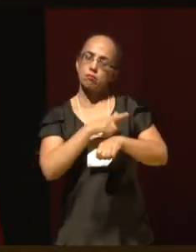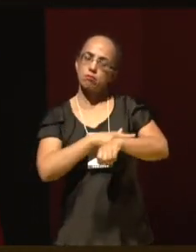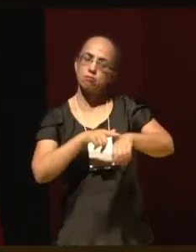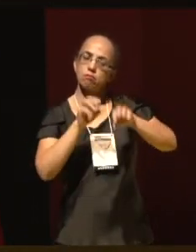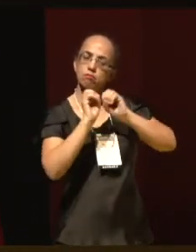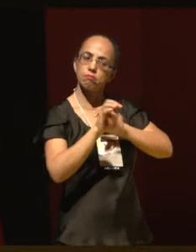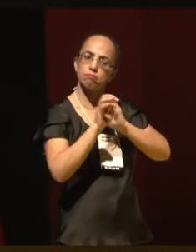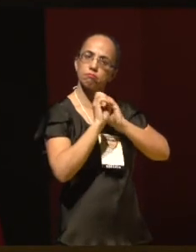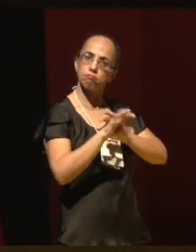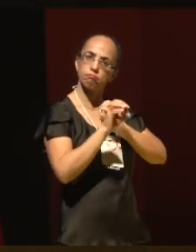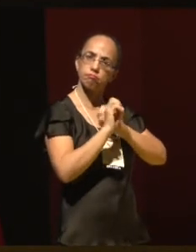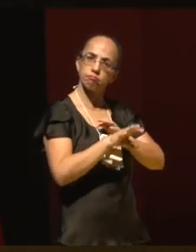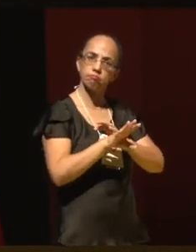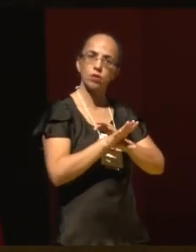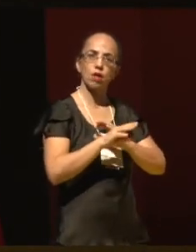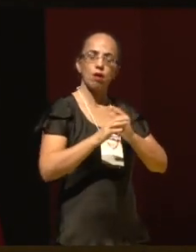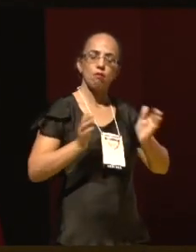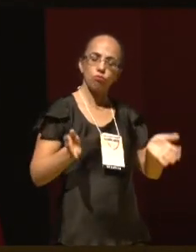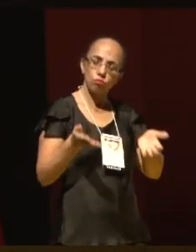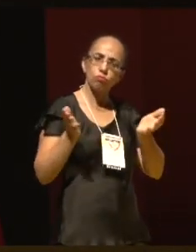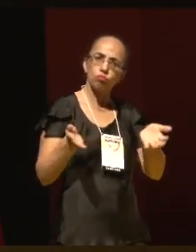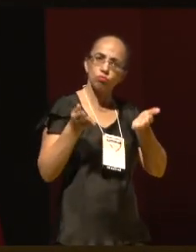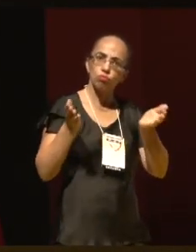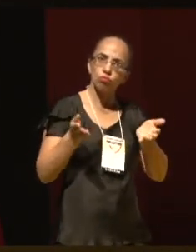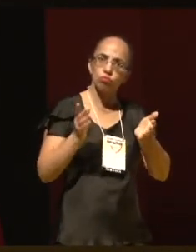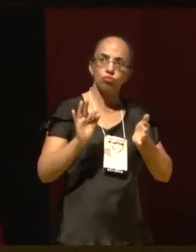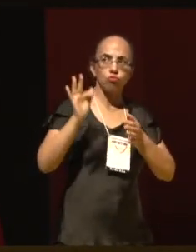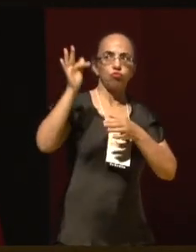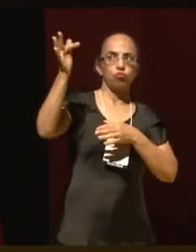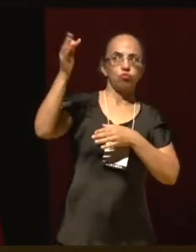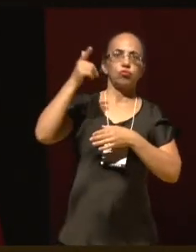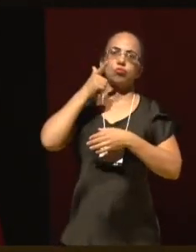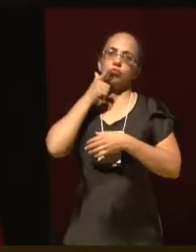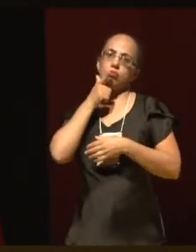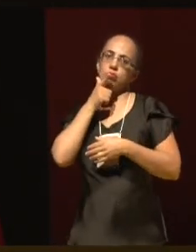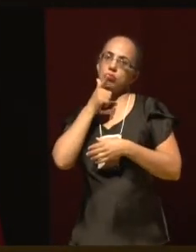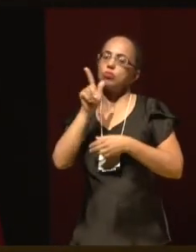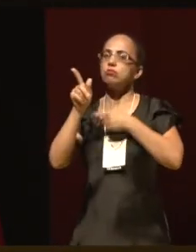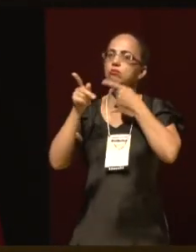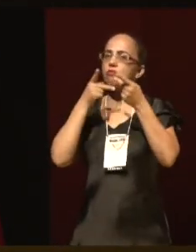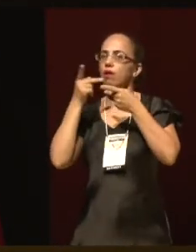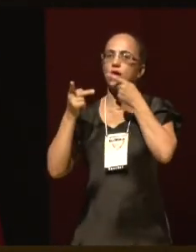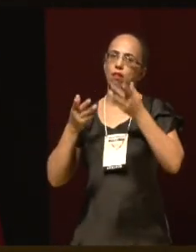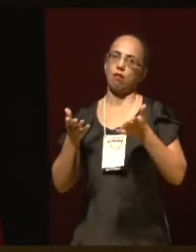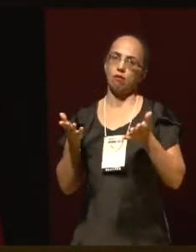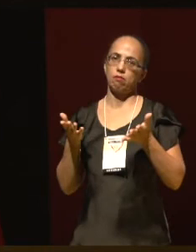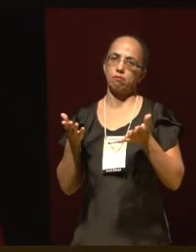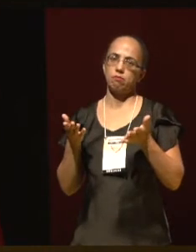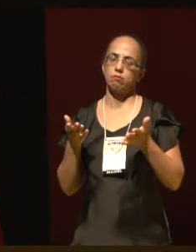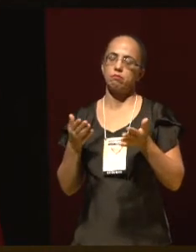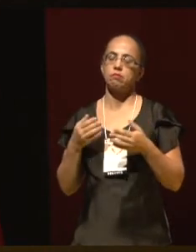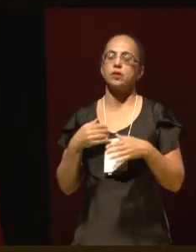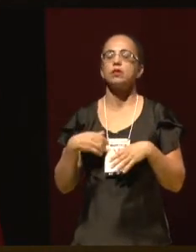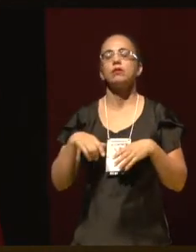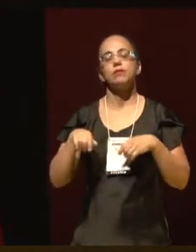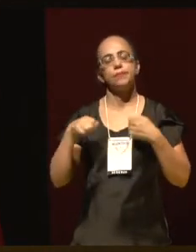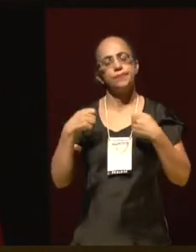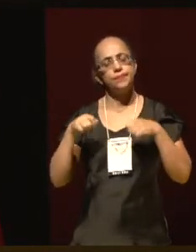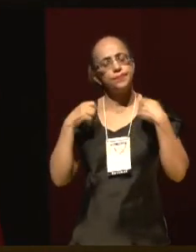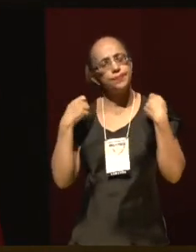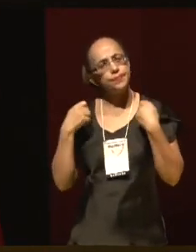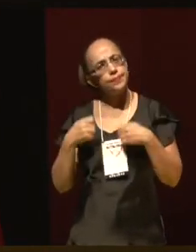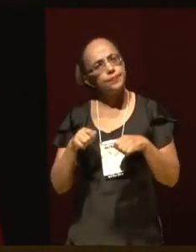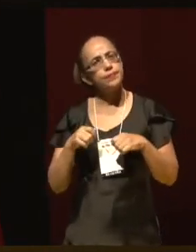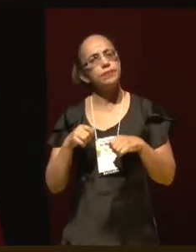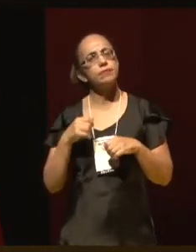Trabalhar nas capacidades é muito importante. E não trabalhar nas limitações que possa ter a criança ou a